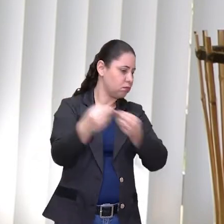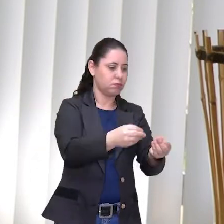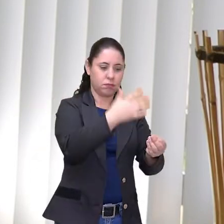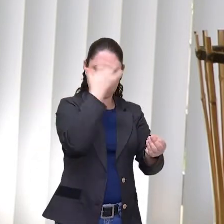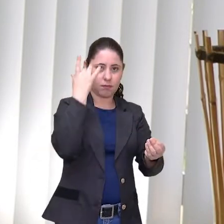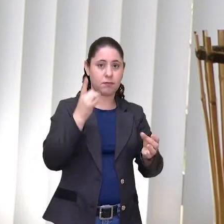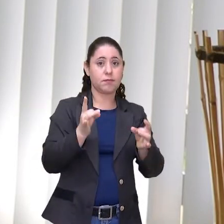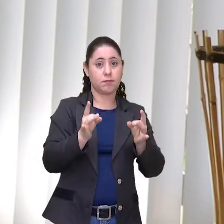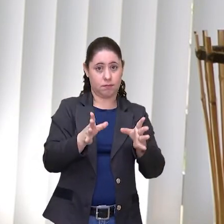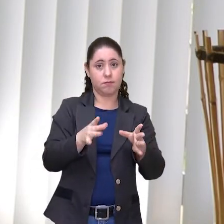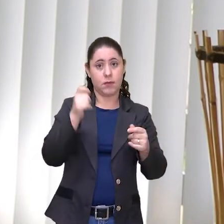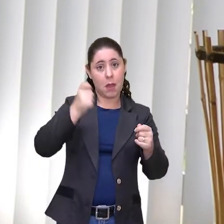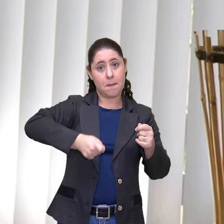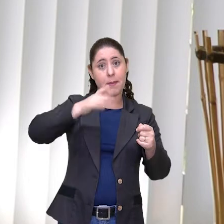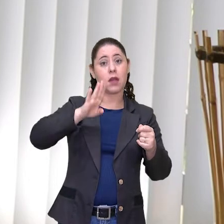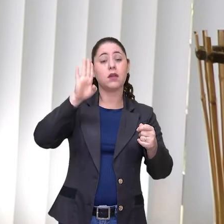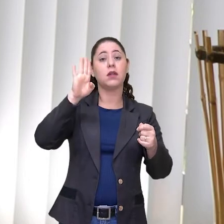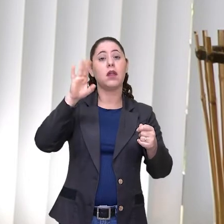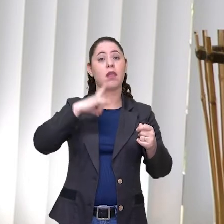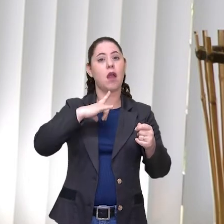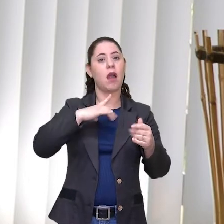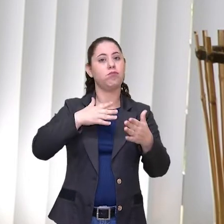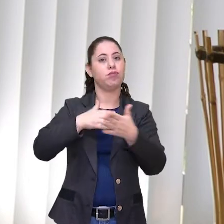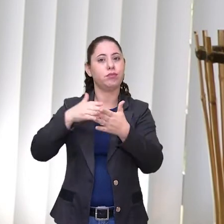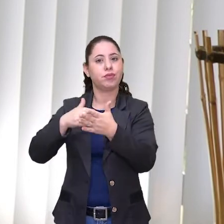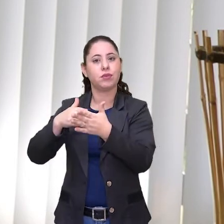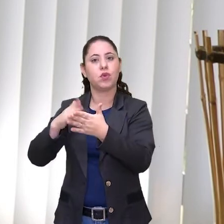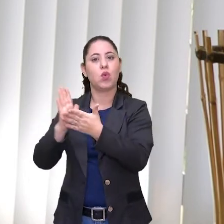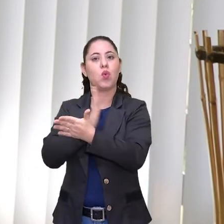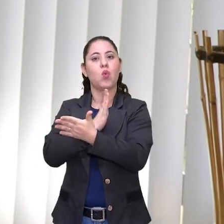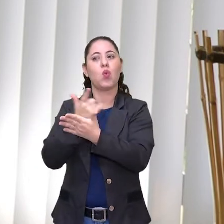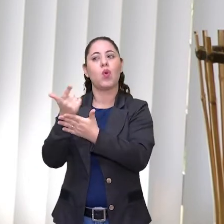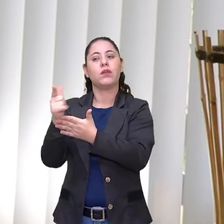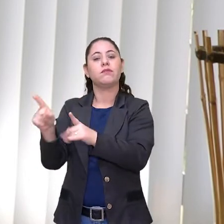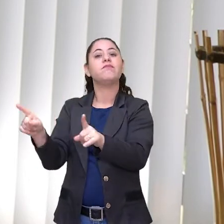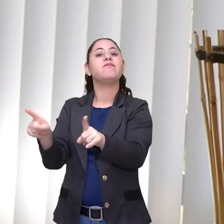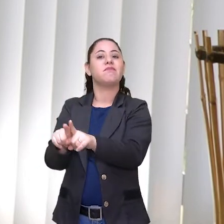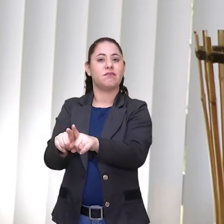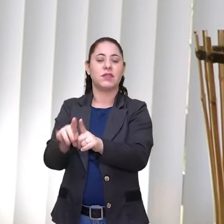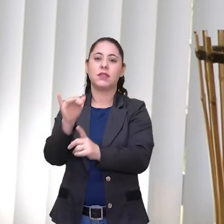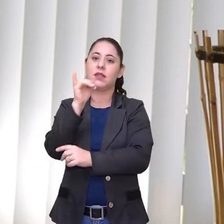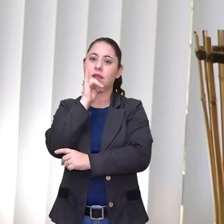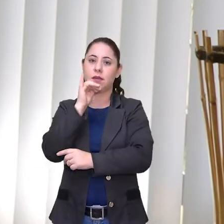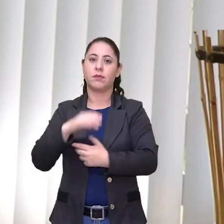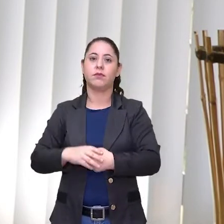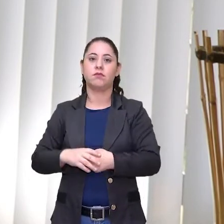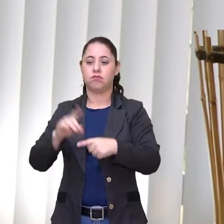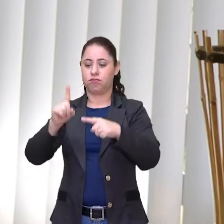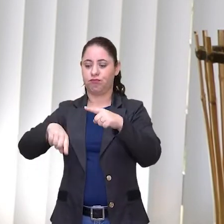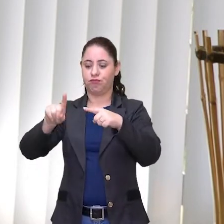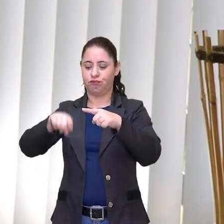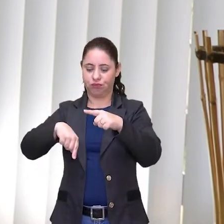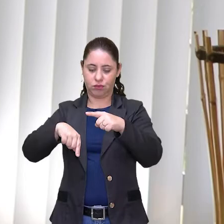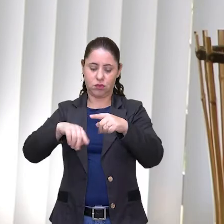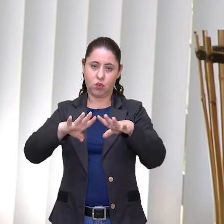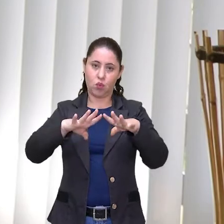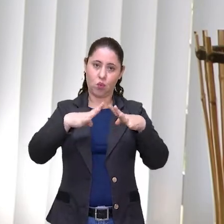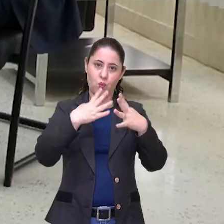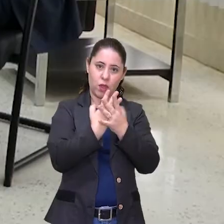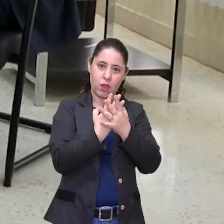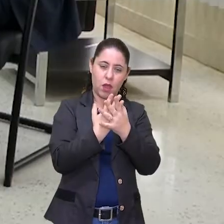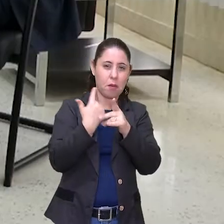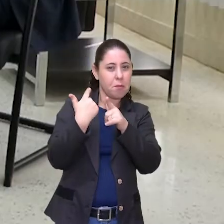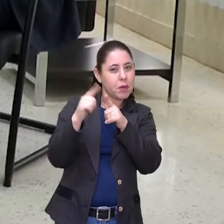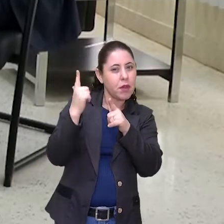arrematante. Há também a hipótese de existir algumas restrições de outras ordens, por exemplo, restrição do